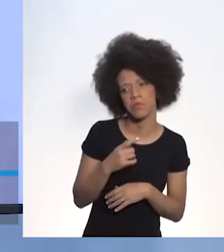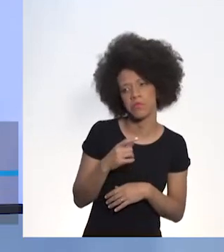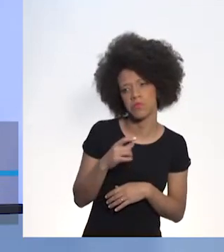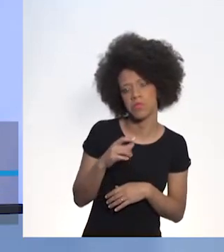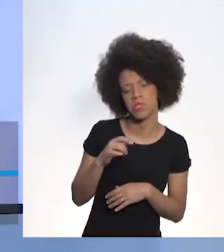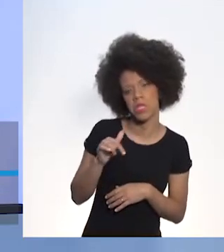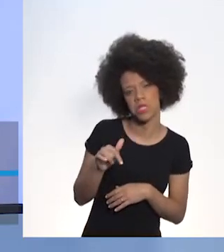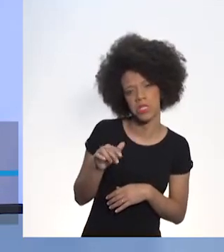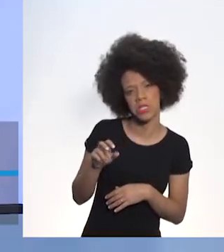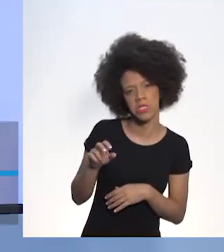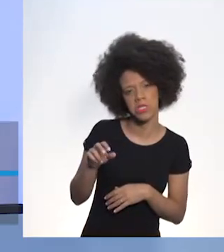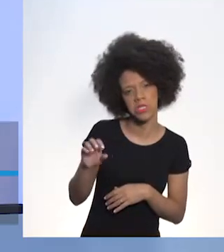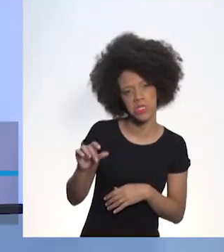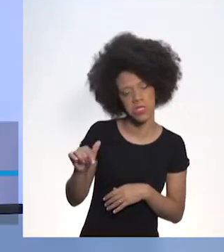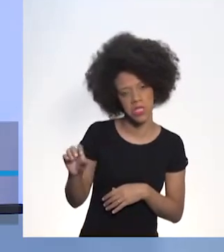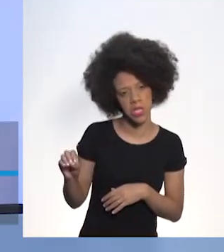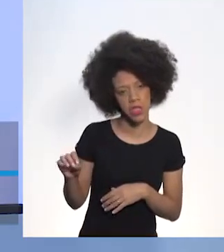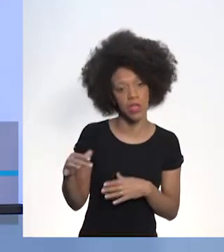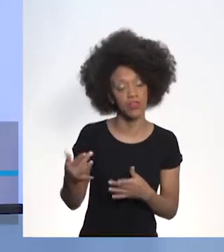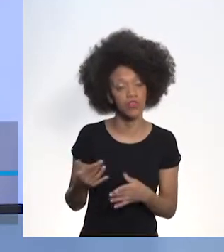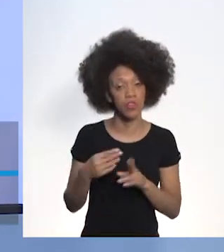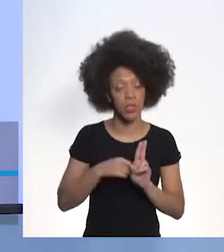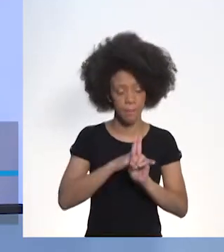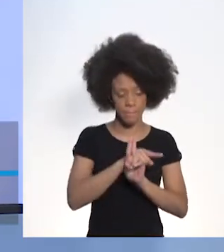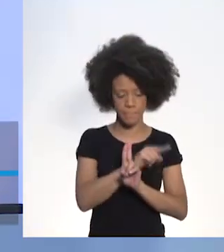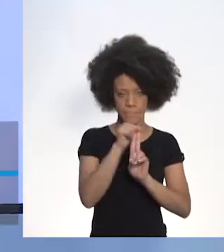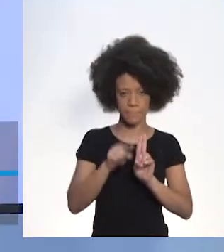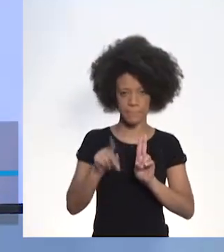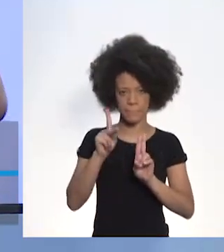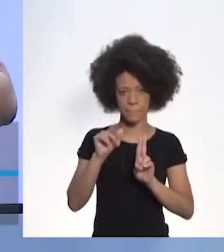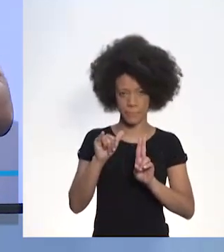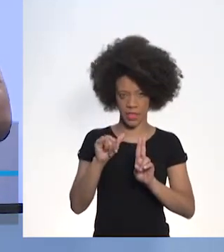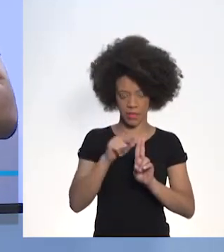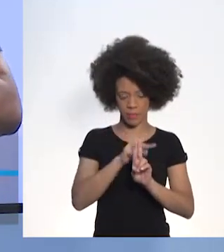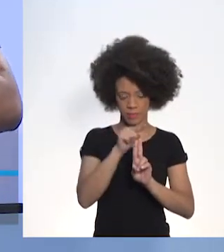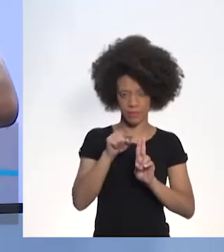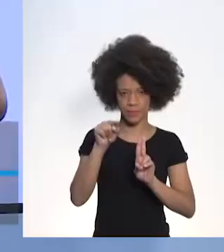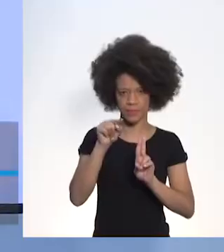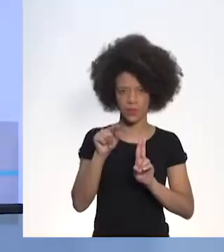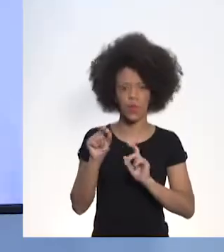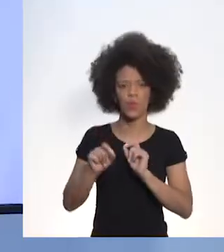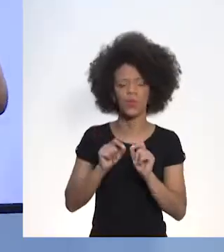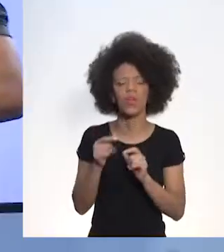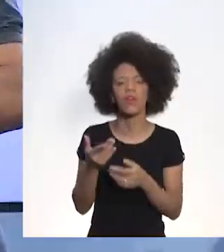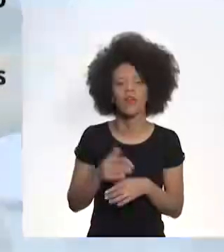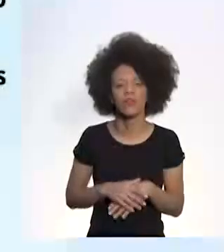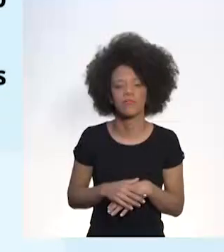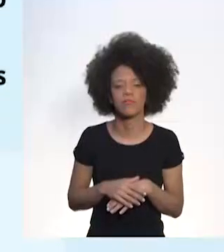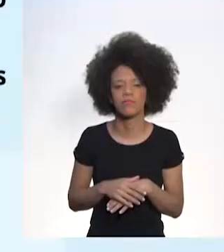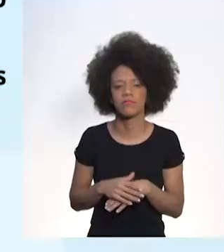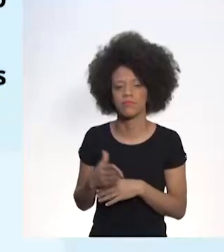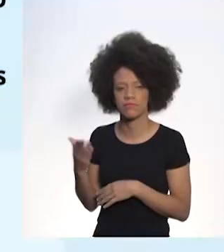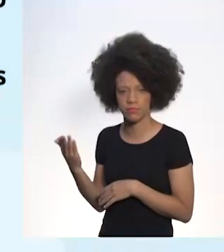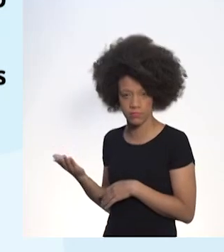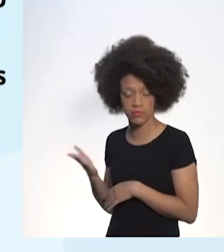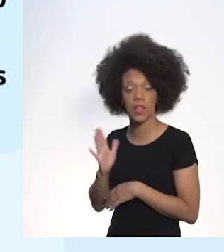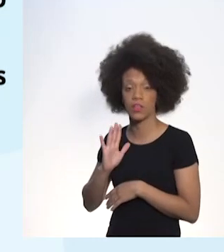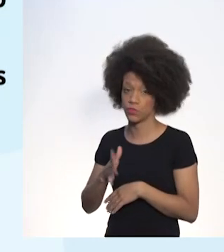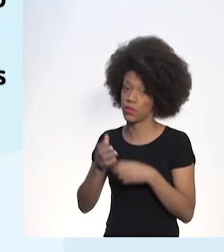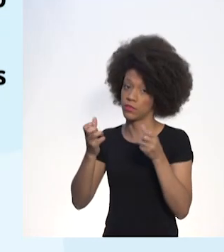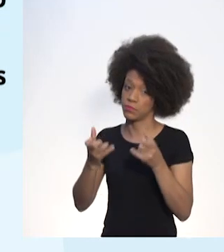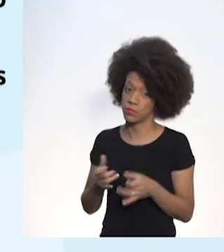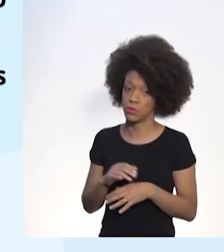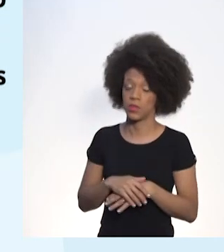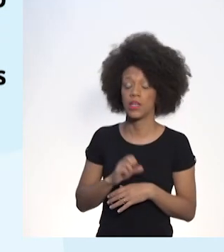né, por John Williams, de número π, né? Então o que é o número π, ó? Passar para frente aí, ó. Já falei para vocês, né, que